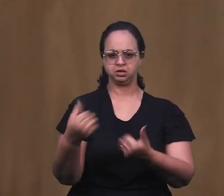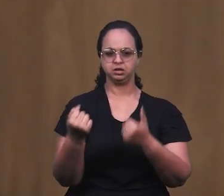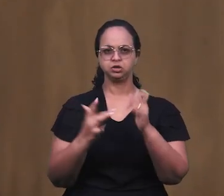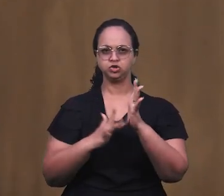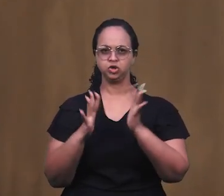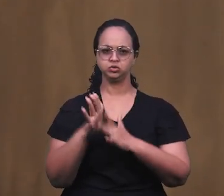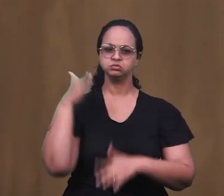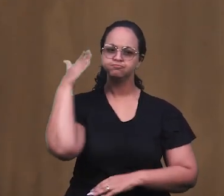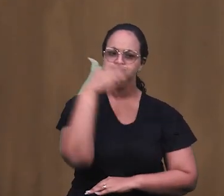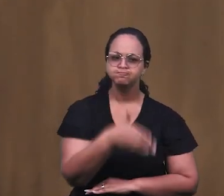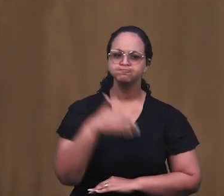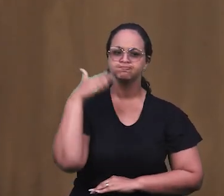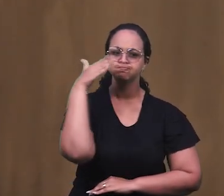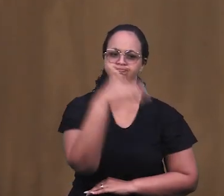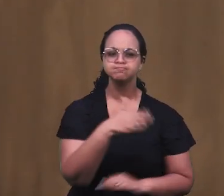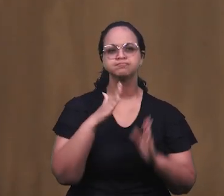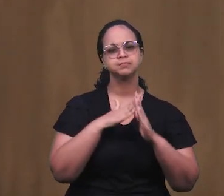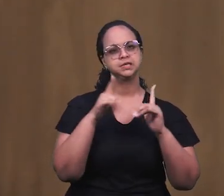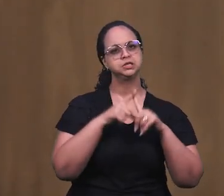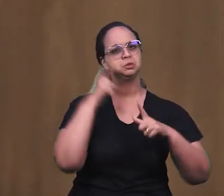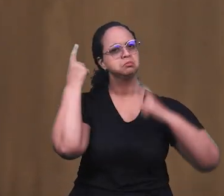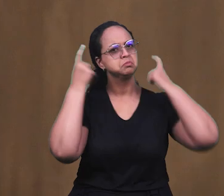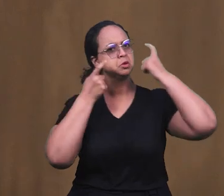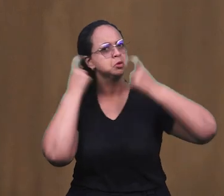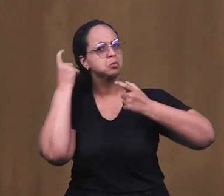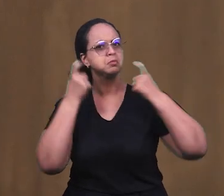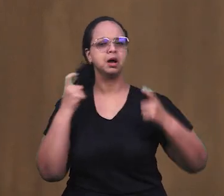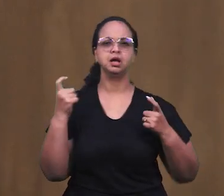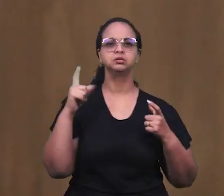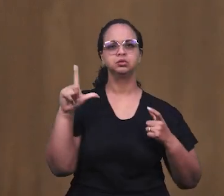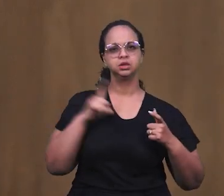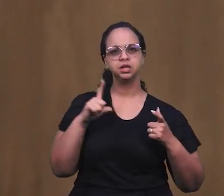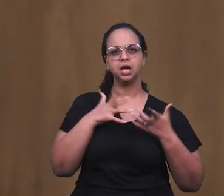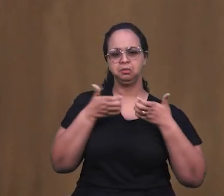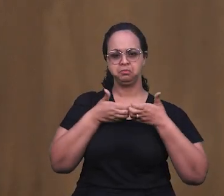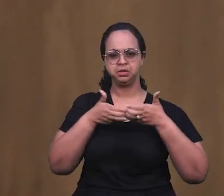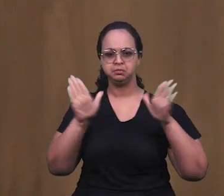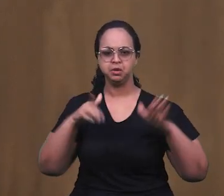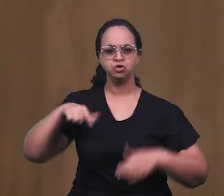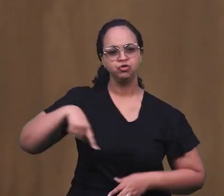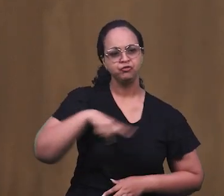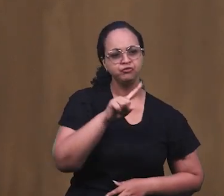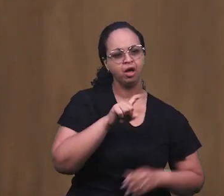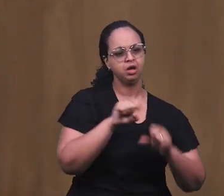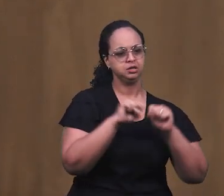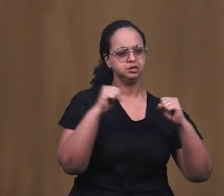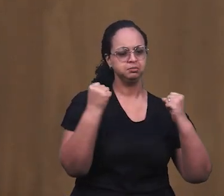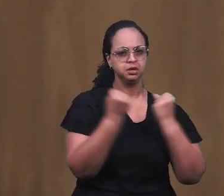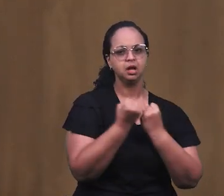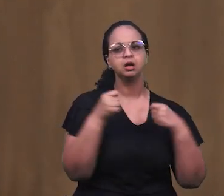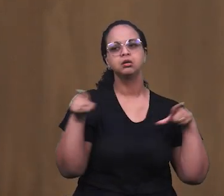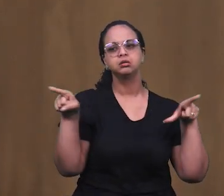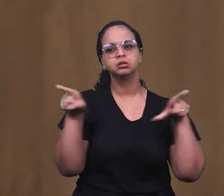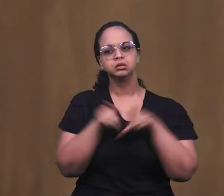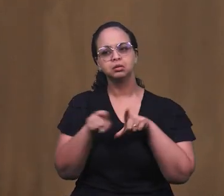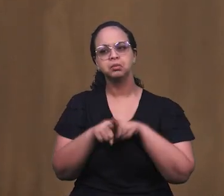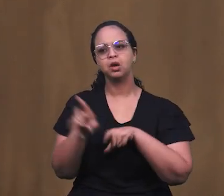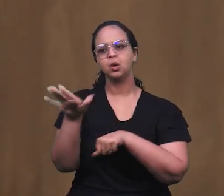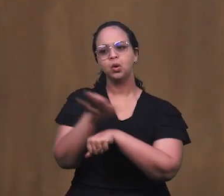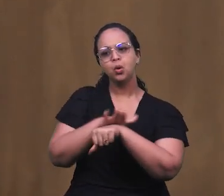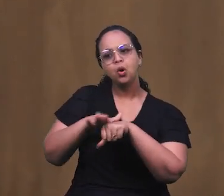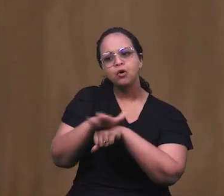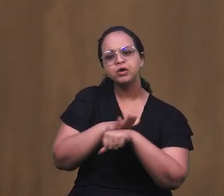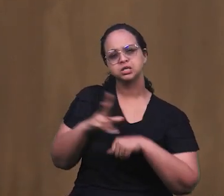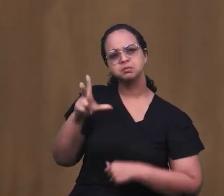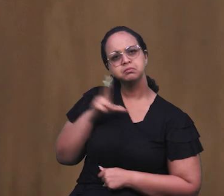a participar, há uma preocupação nossa de enviar para principiantes, ou até mesmo de conversar na igreja num momento